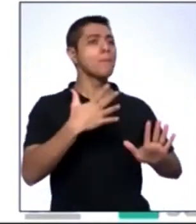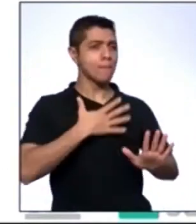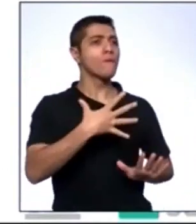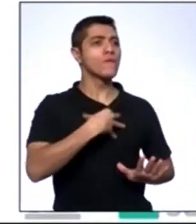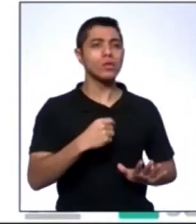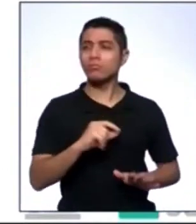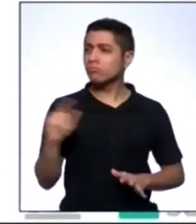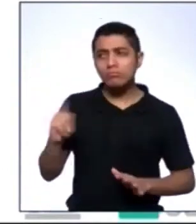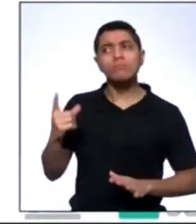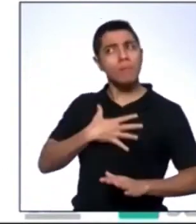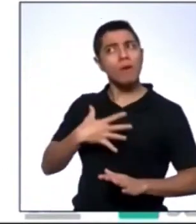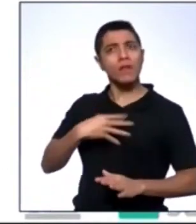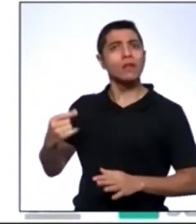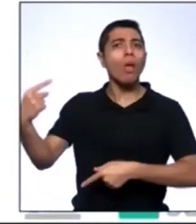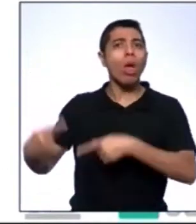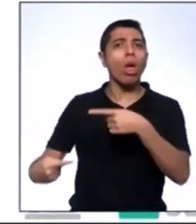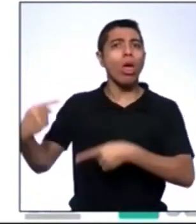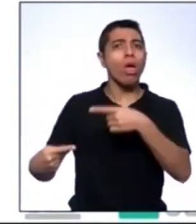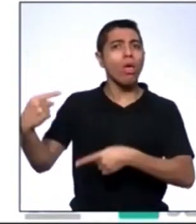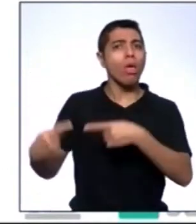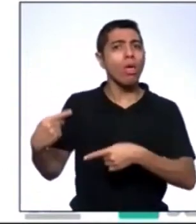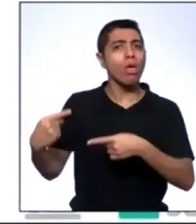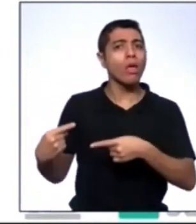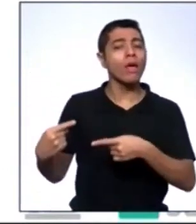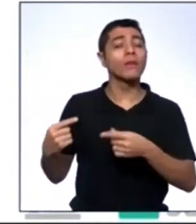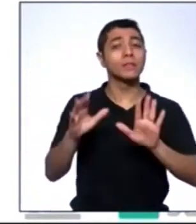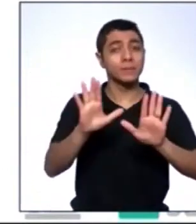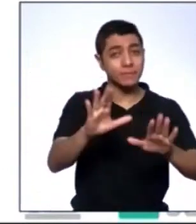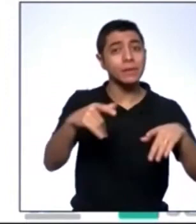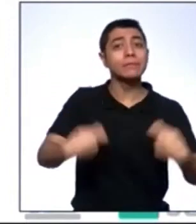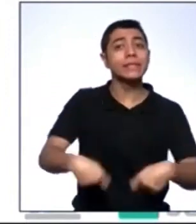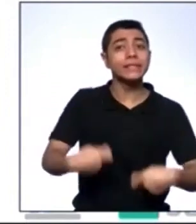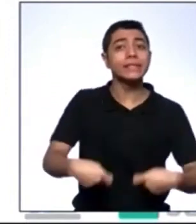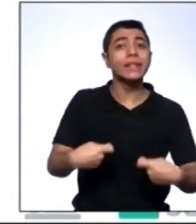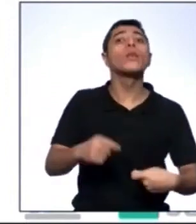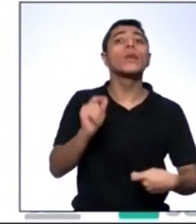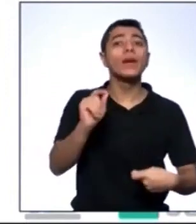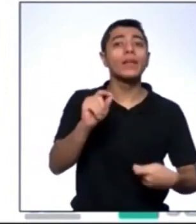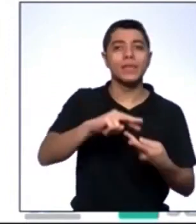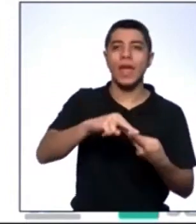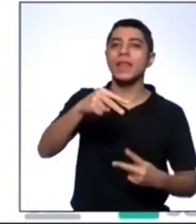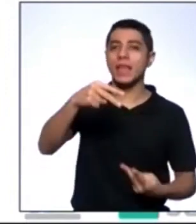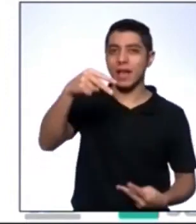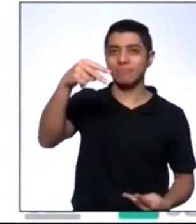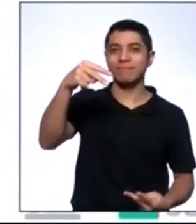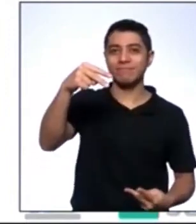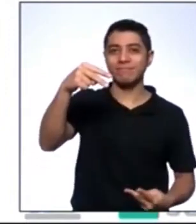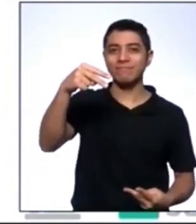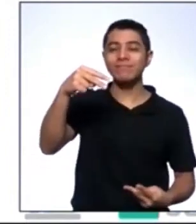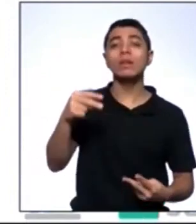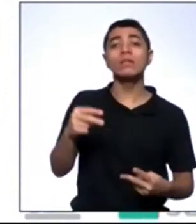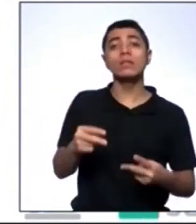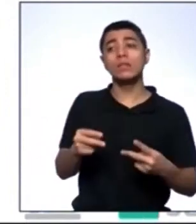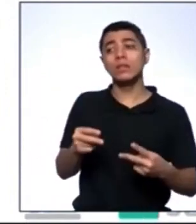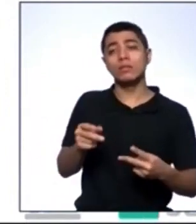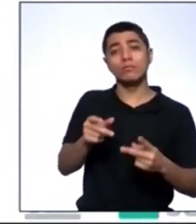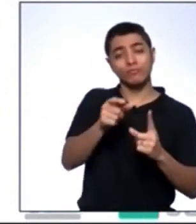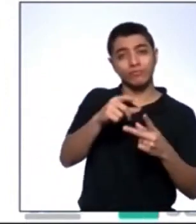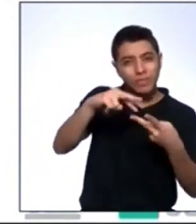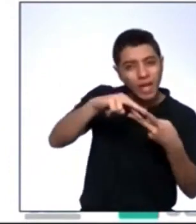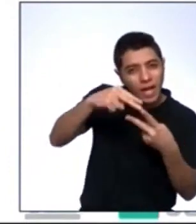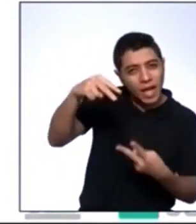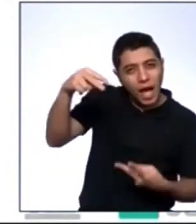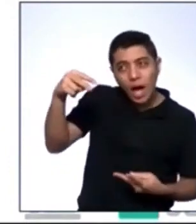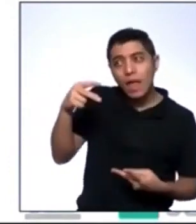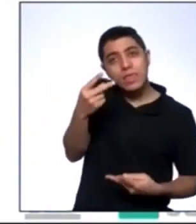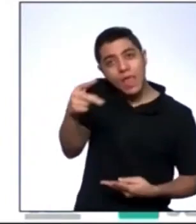com duas bandas de DNA. Faixas, uma para o suposto pai, outra para a suposta mãe, comparadas à do bebê.